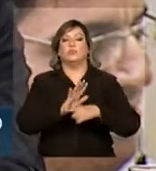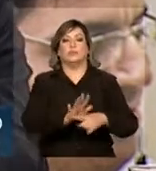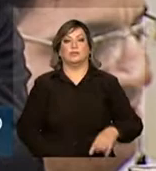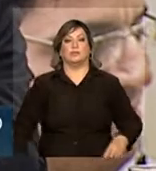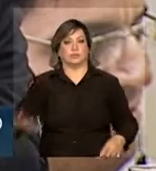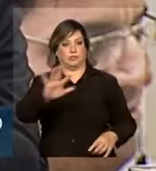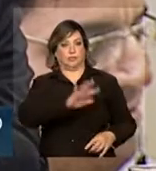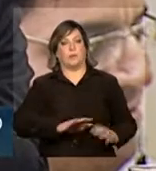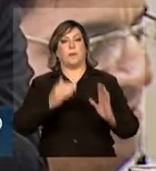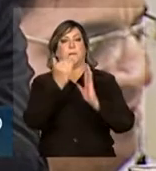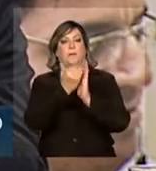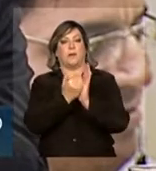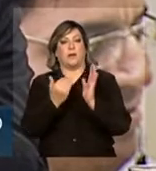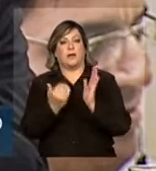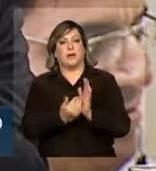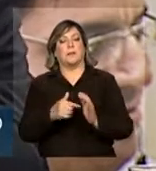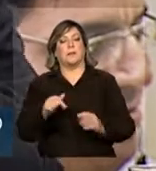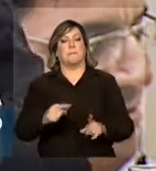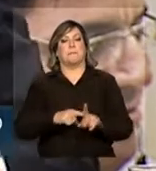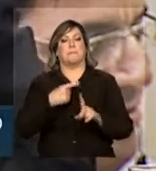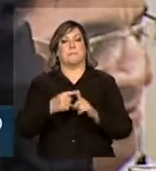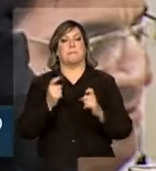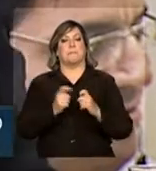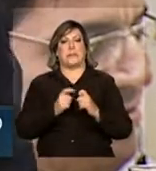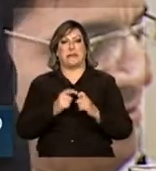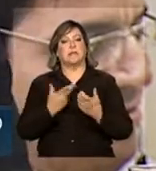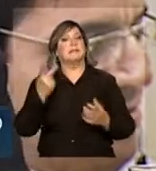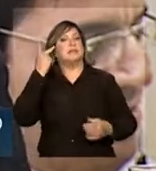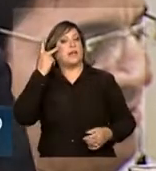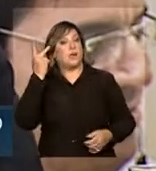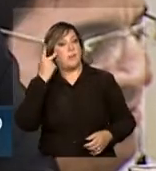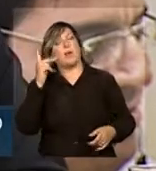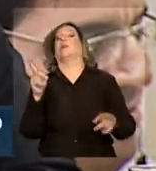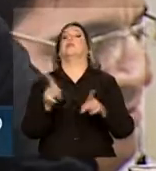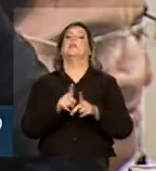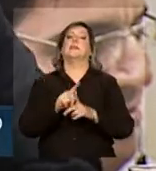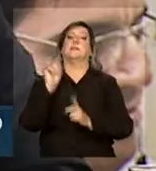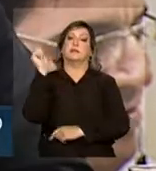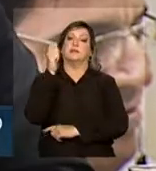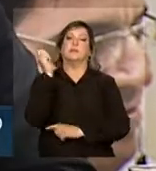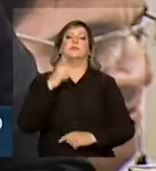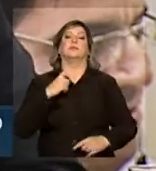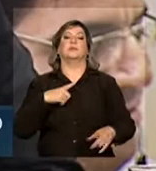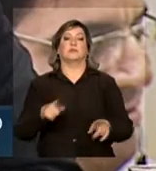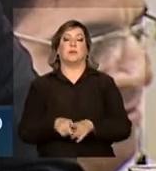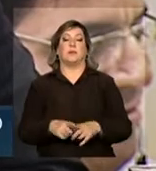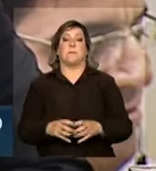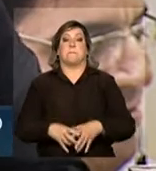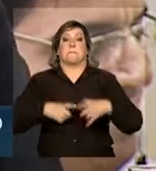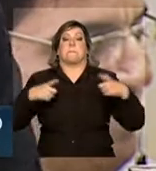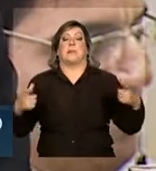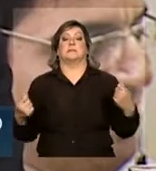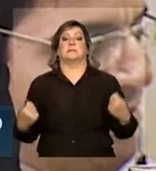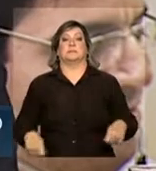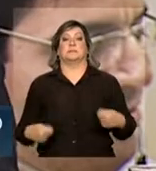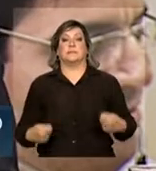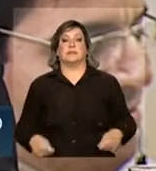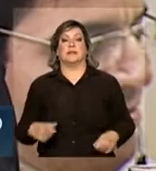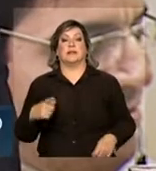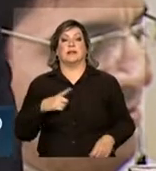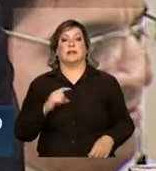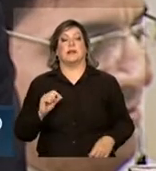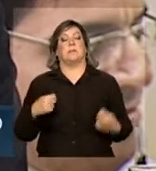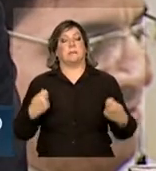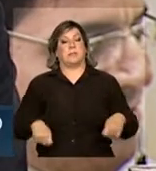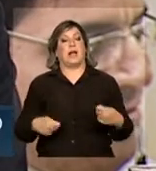Médicos nessa primeira leva além eh São Paulo e Rio Grande do Sul eram os dois estados que tinham maior demanda eh de profissionais médicos nós estamos